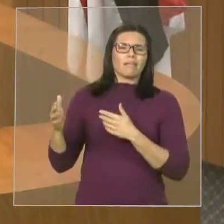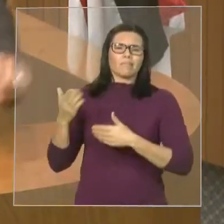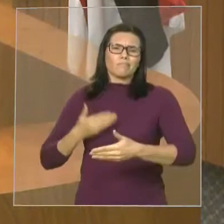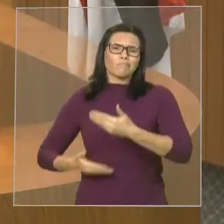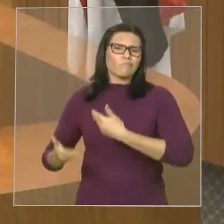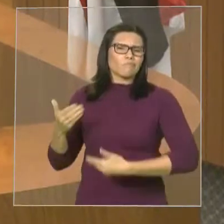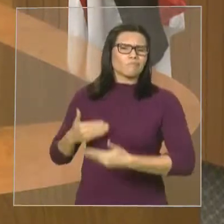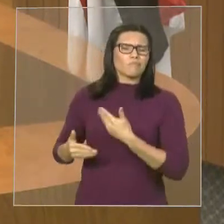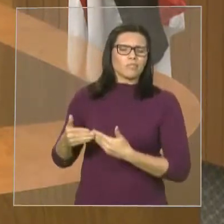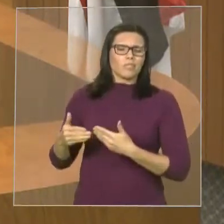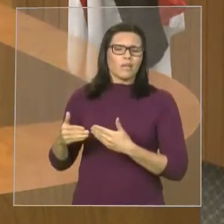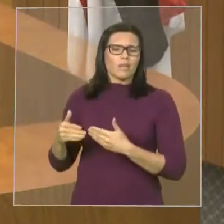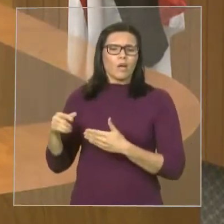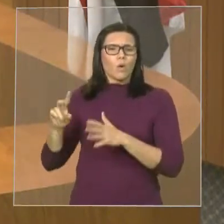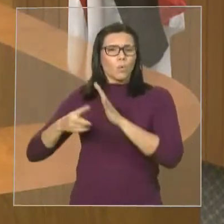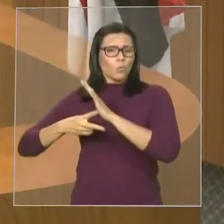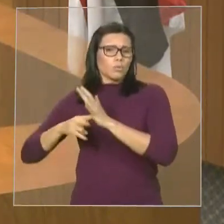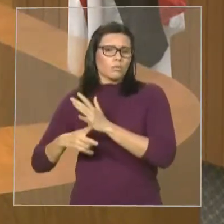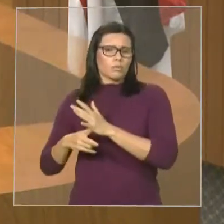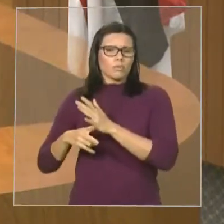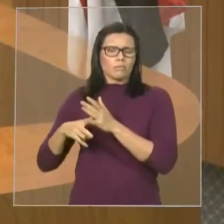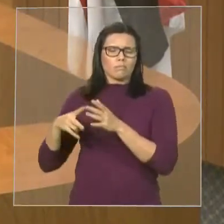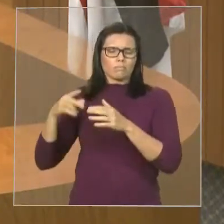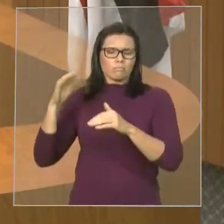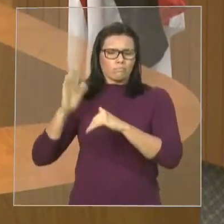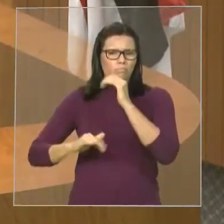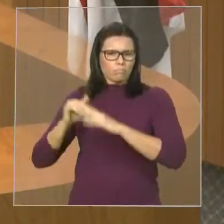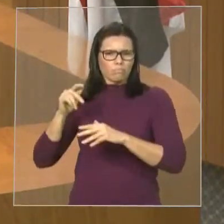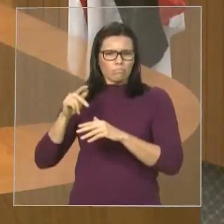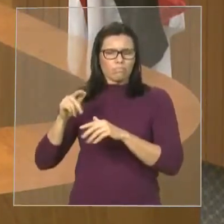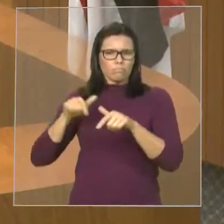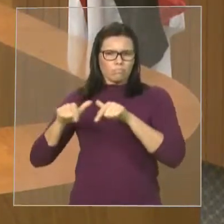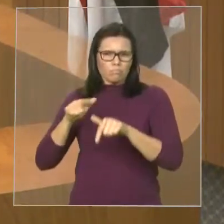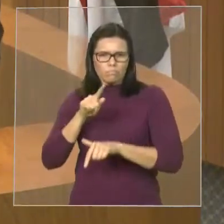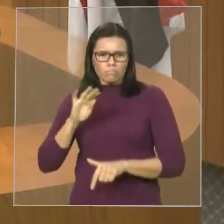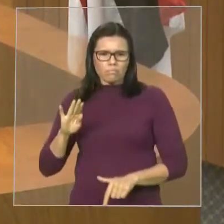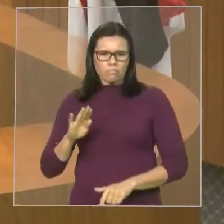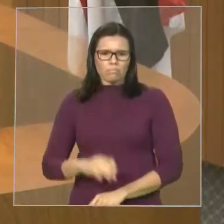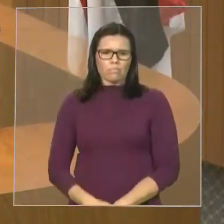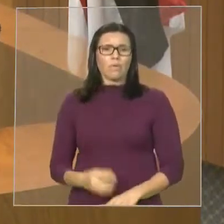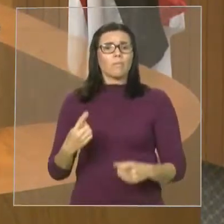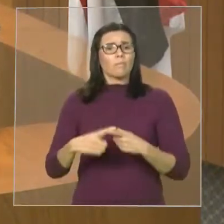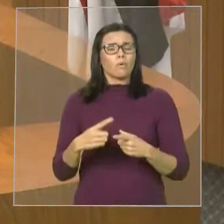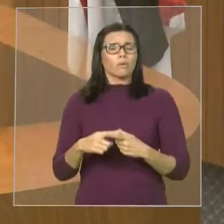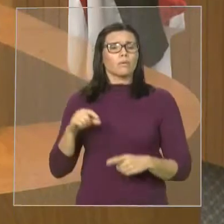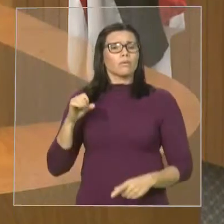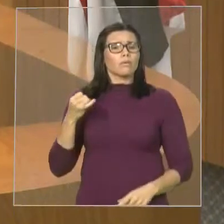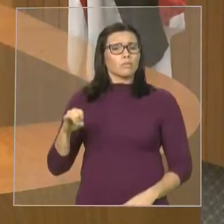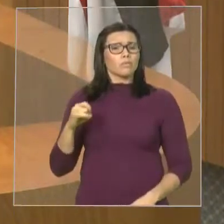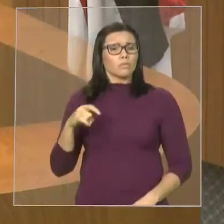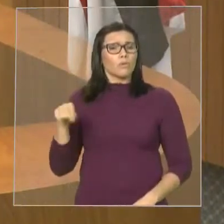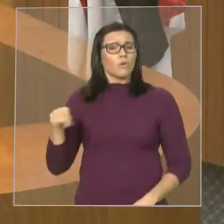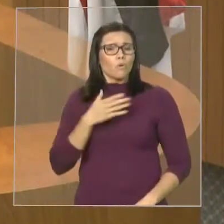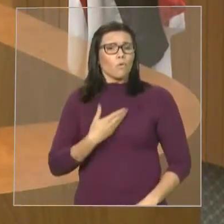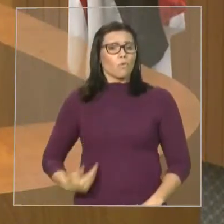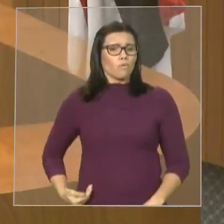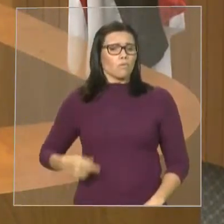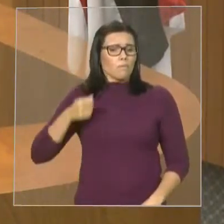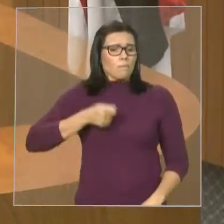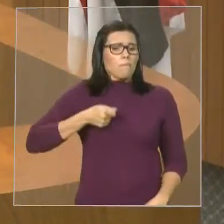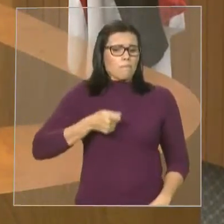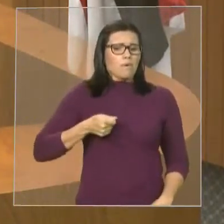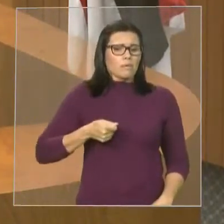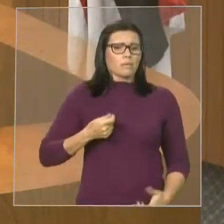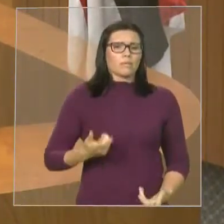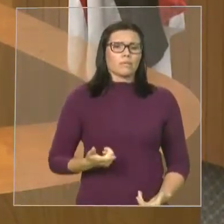que, se o governo do Estado indica os seus representantes diretamente, sem lista tríplice, por que os sindicatos